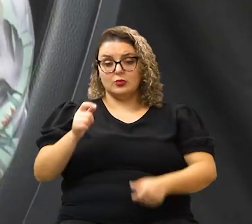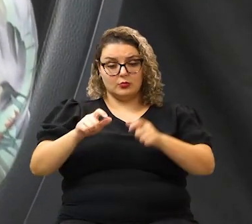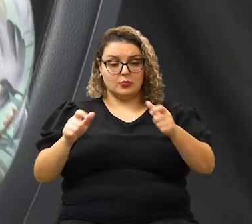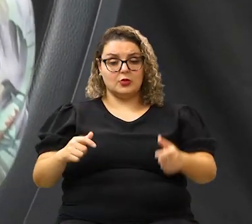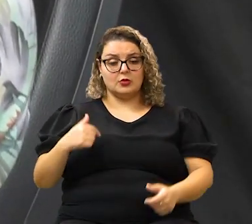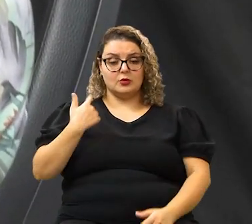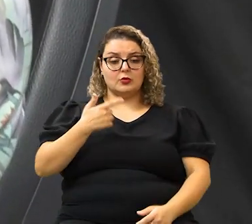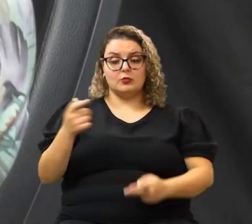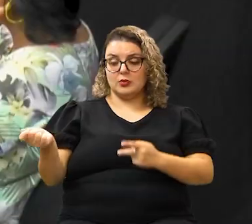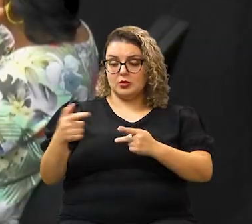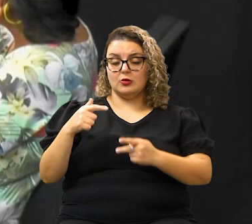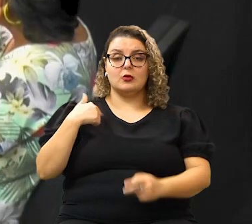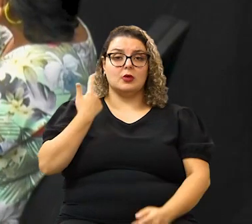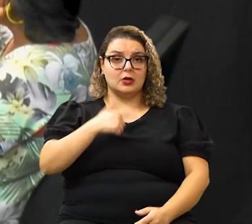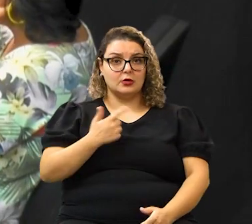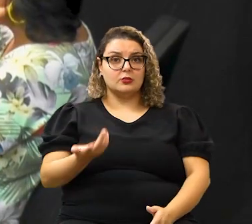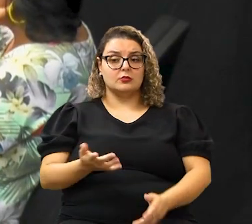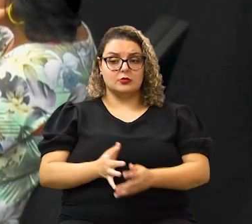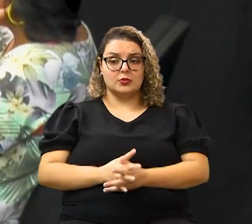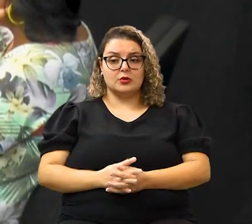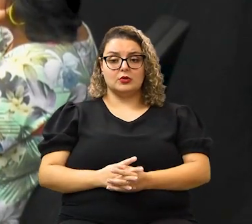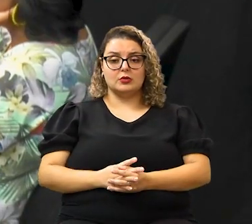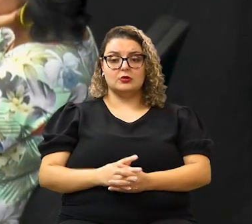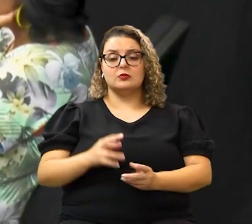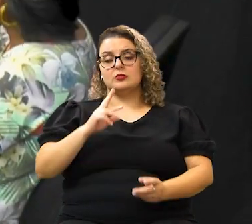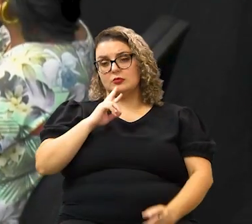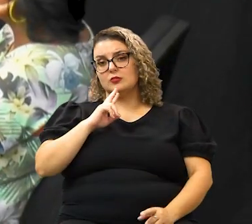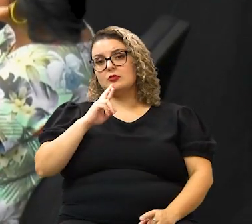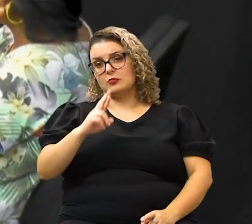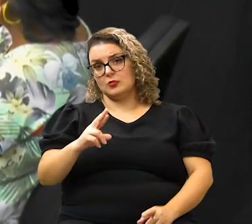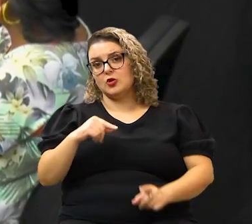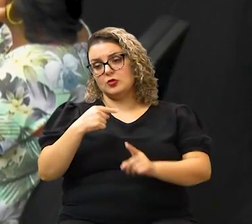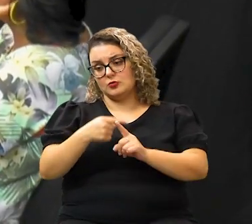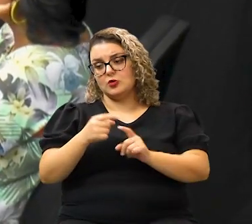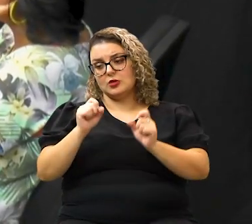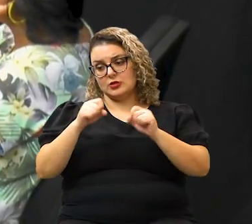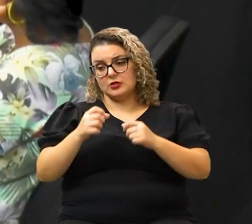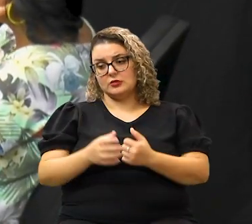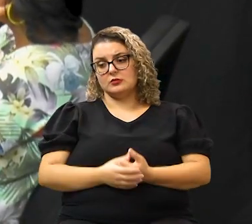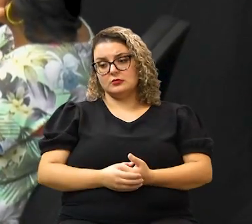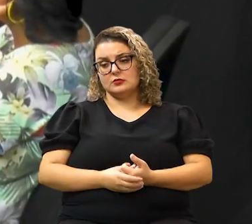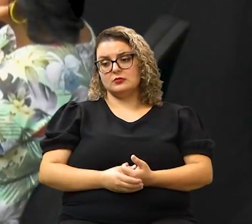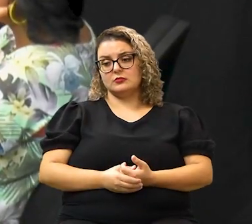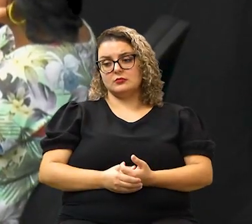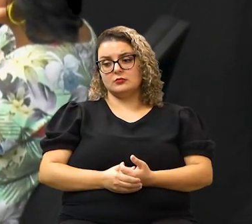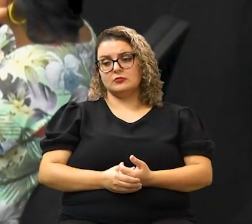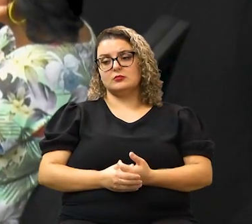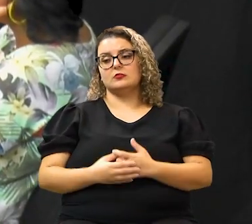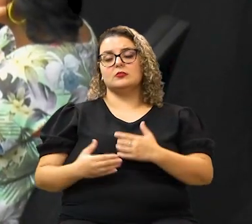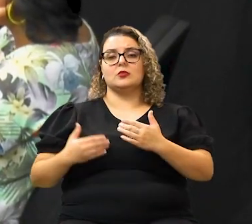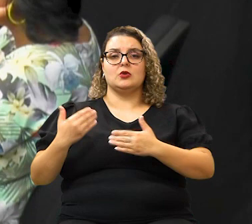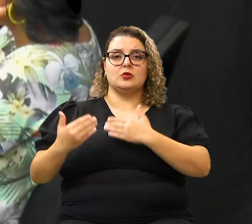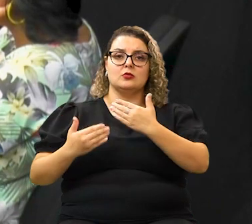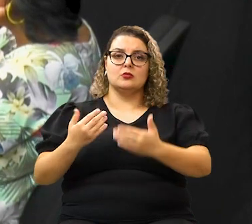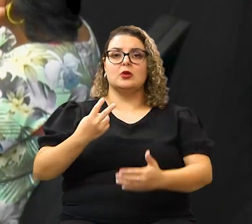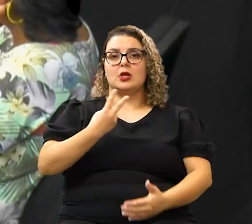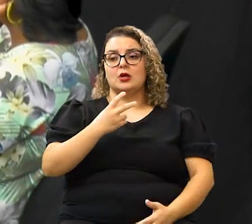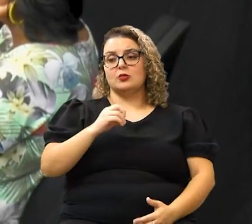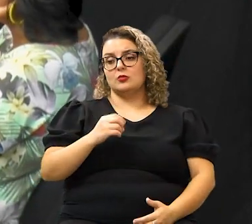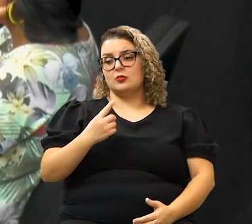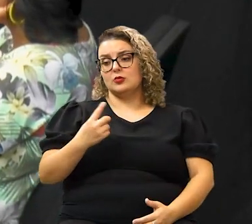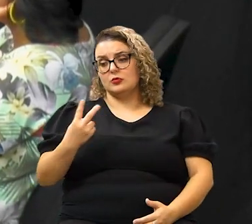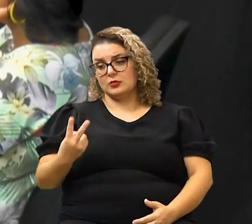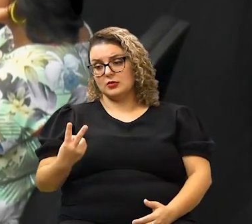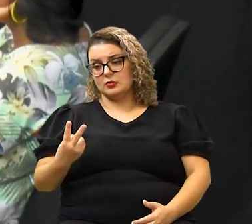Então, foi uma resposta positiva. E aí continuamos. Aí, em 2012, eu saí candidata a vereadora de novo. Eu